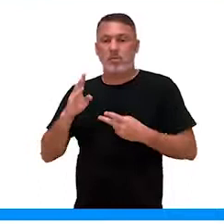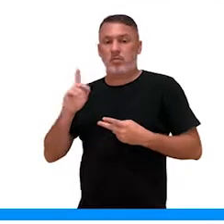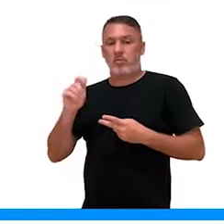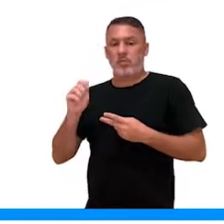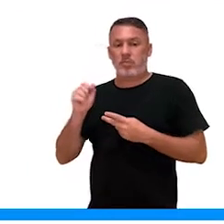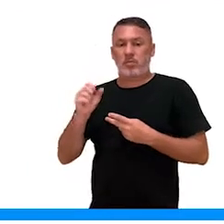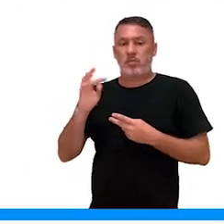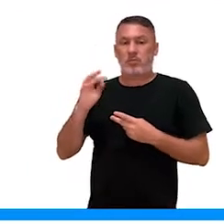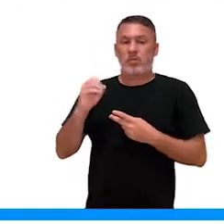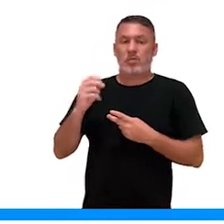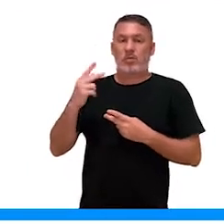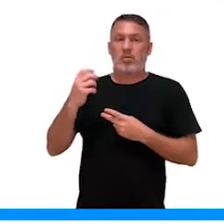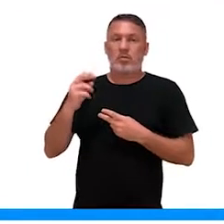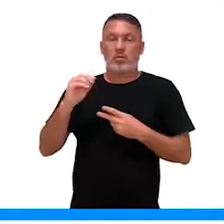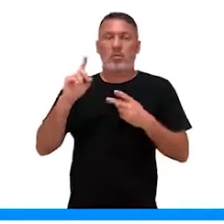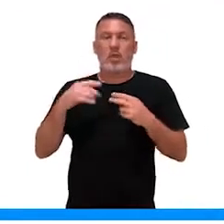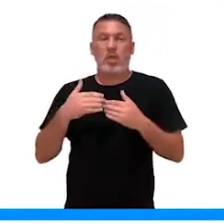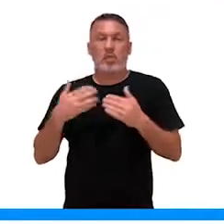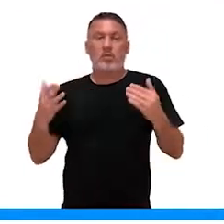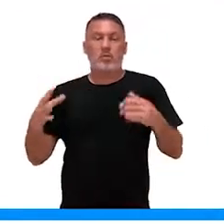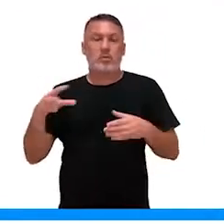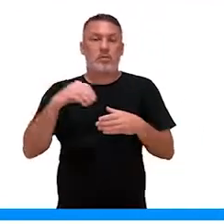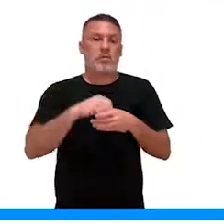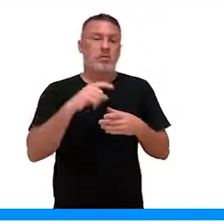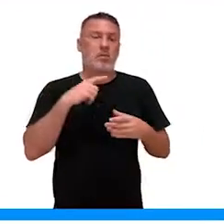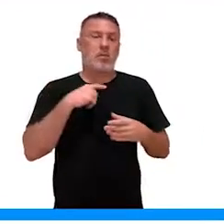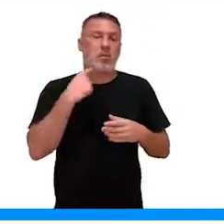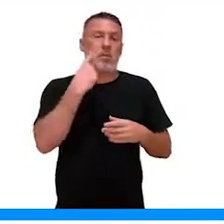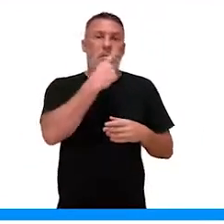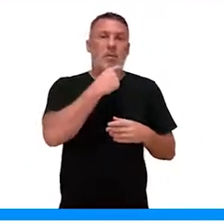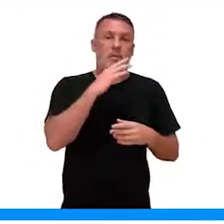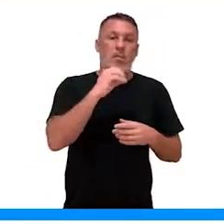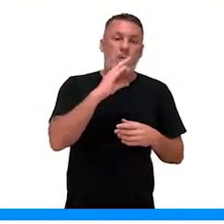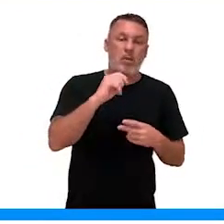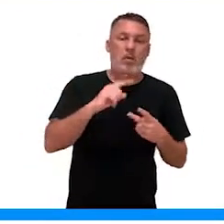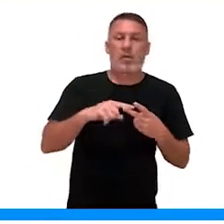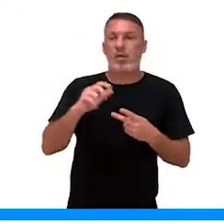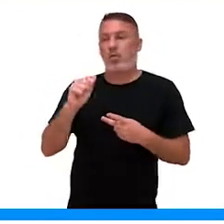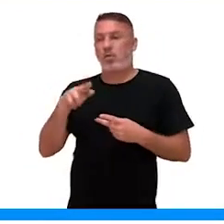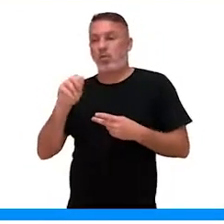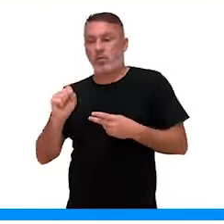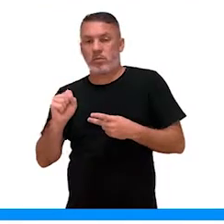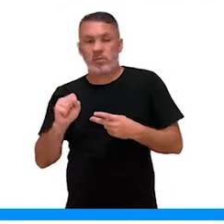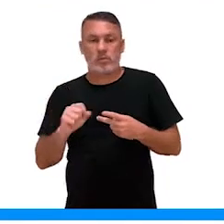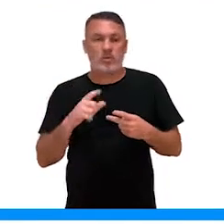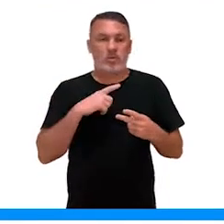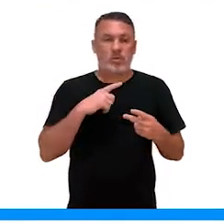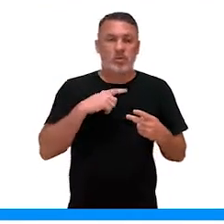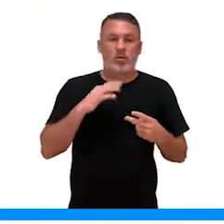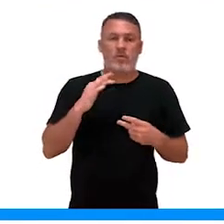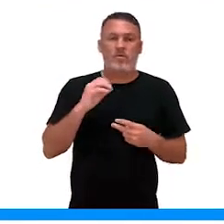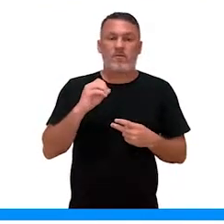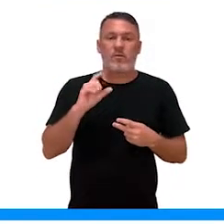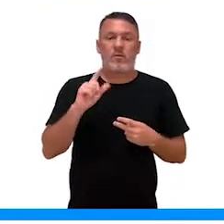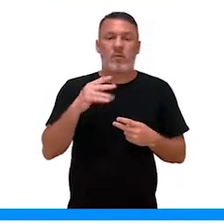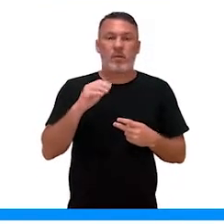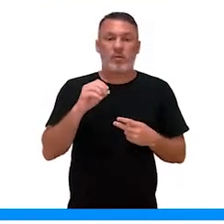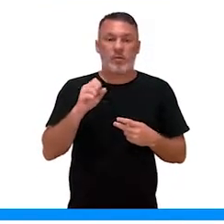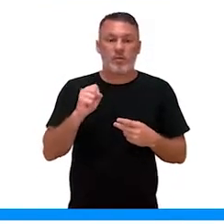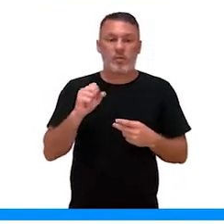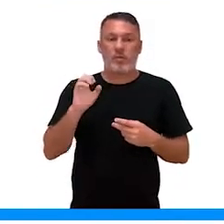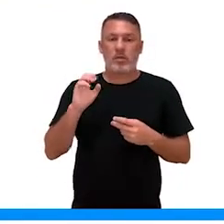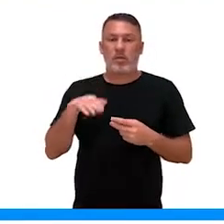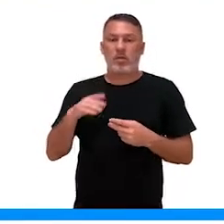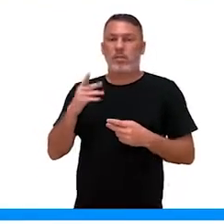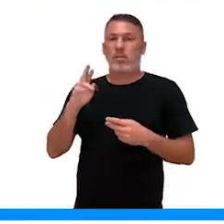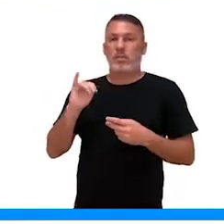a abertura, que vai dar origem à boca e ao ânus. E os folhetos embrionários é a ectoderme,